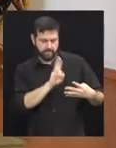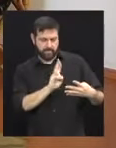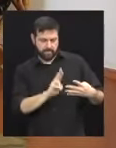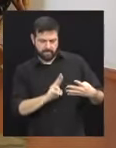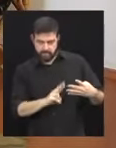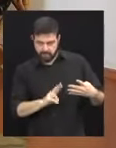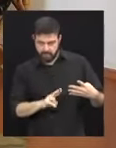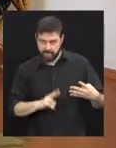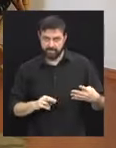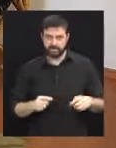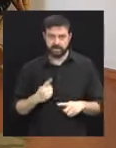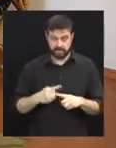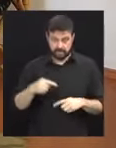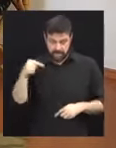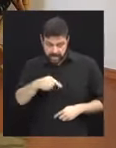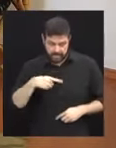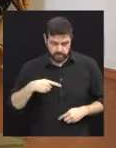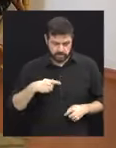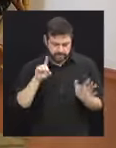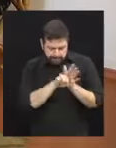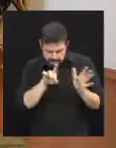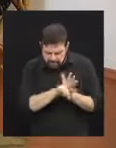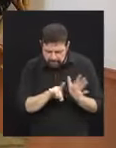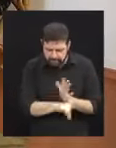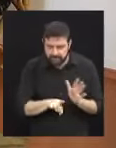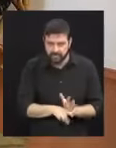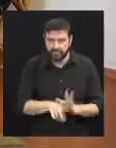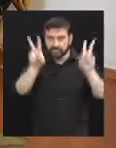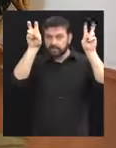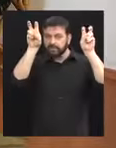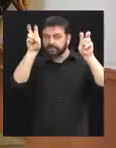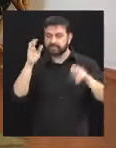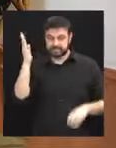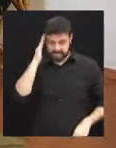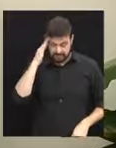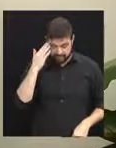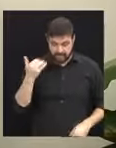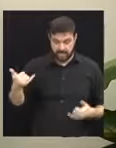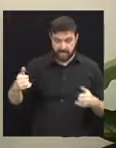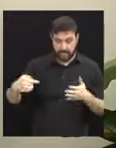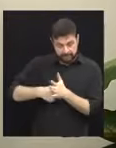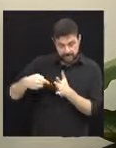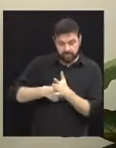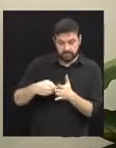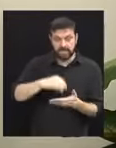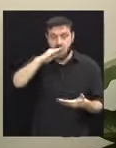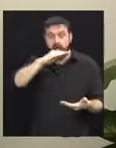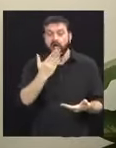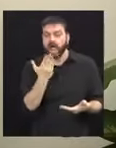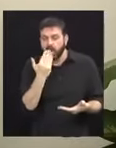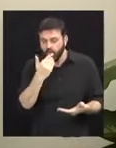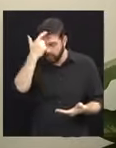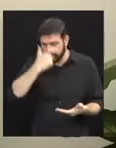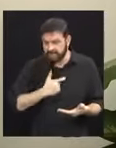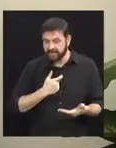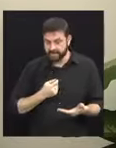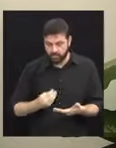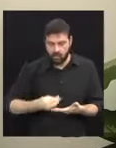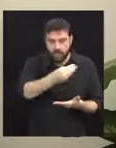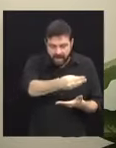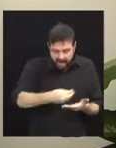e-mail, e no questionário tinha um item falando sobre custos, perguntando qual ração eu dava para minhas cachorras que eu